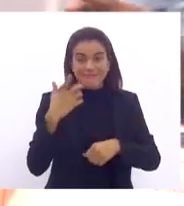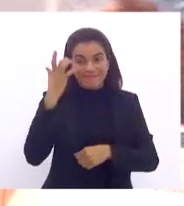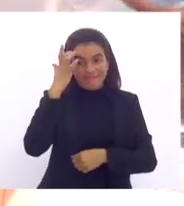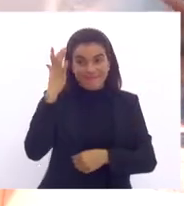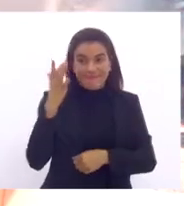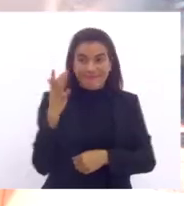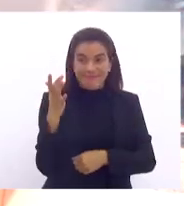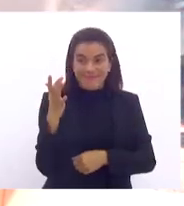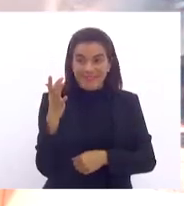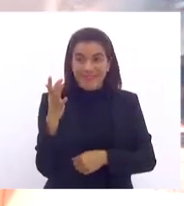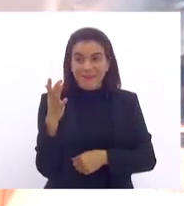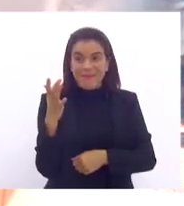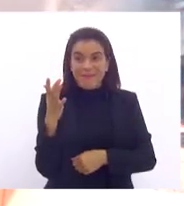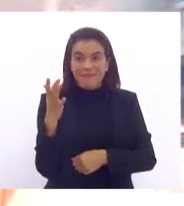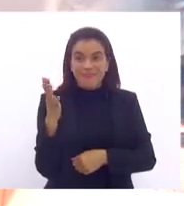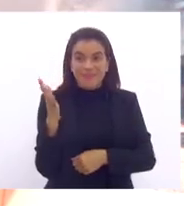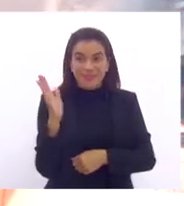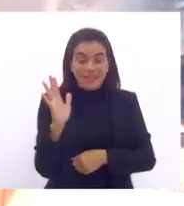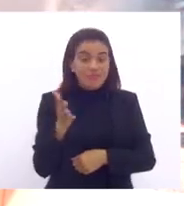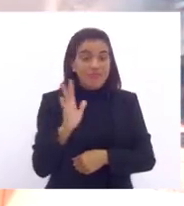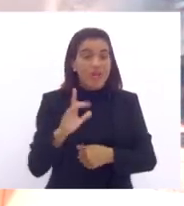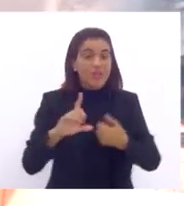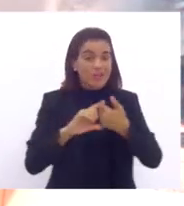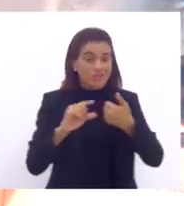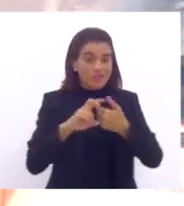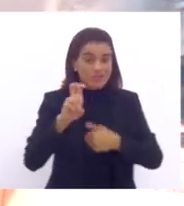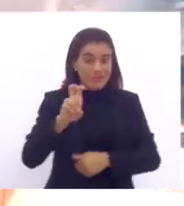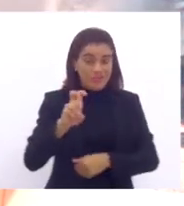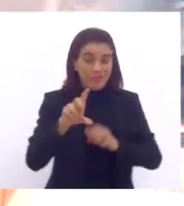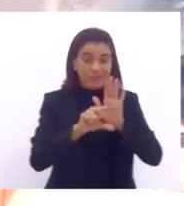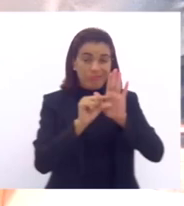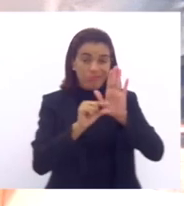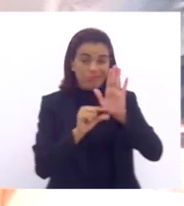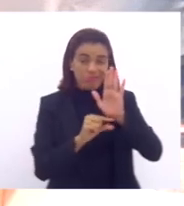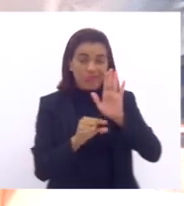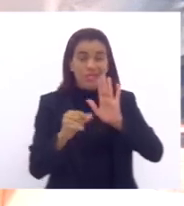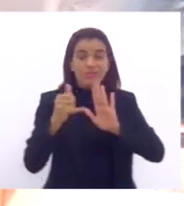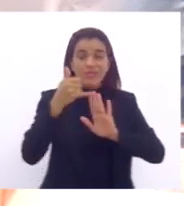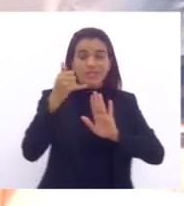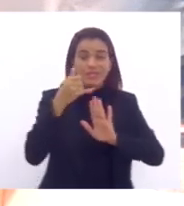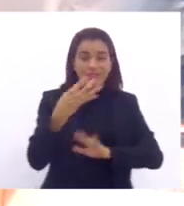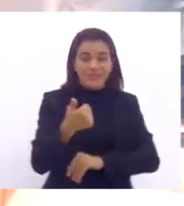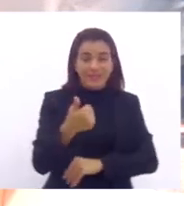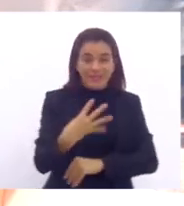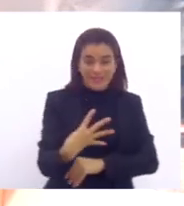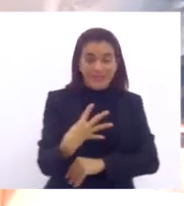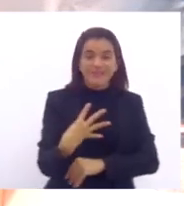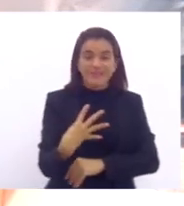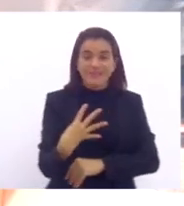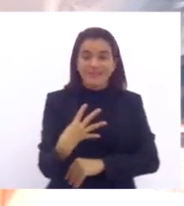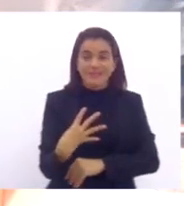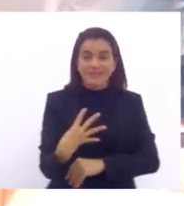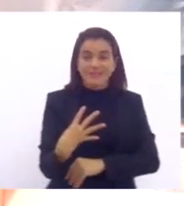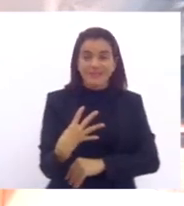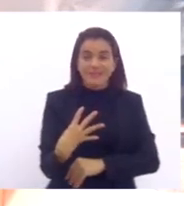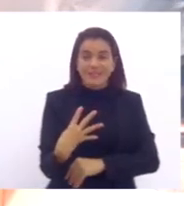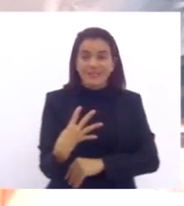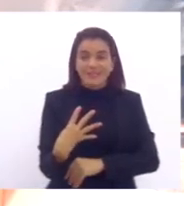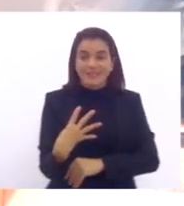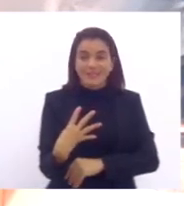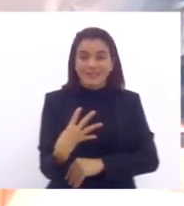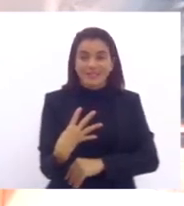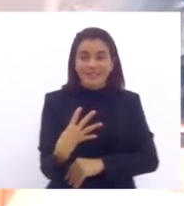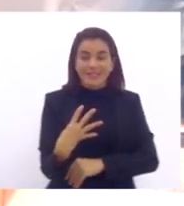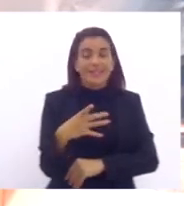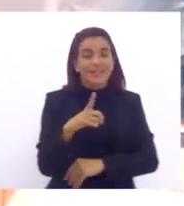ele já é ele já ele já prevê em seu inciso 14 se a minha memória de novo não estiver falhando que há um